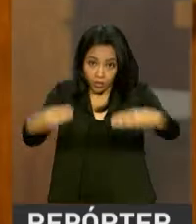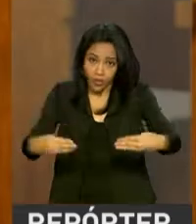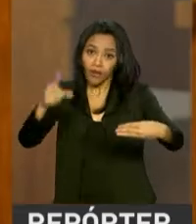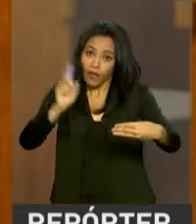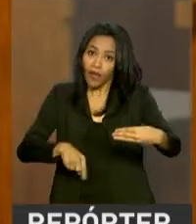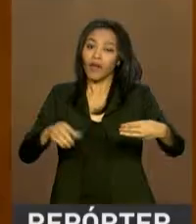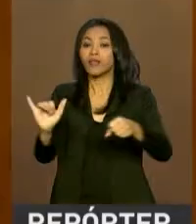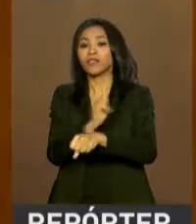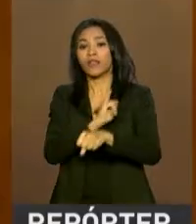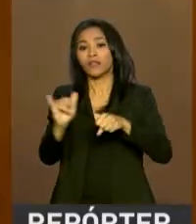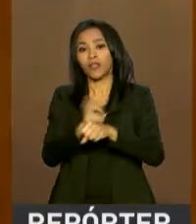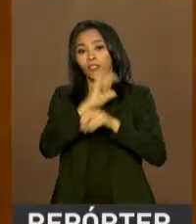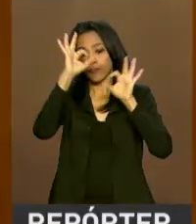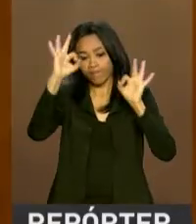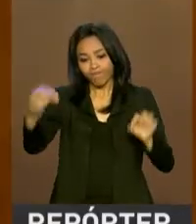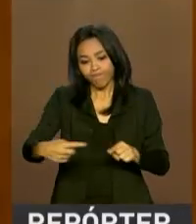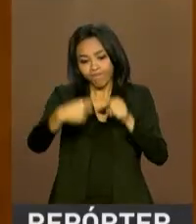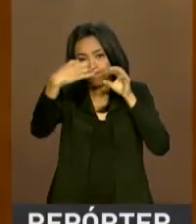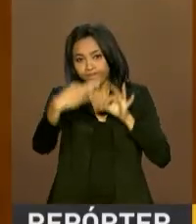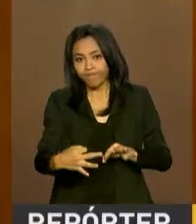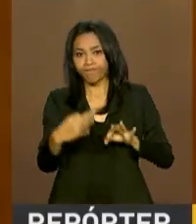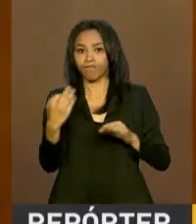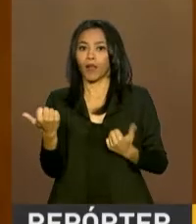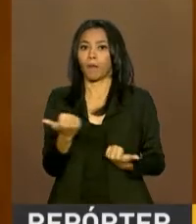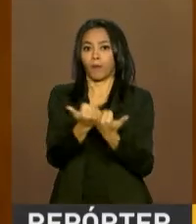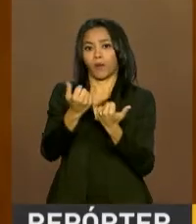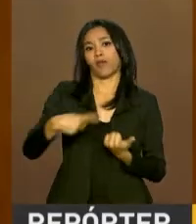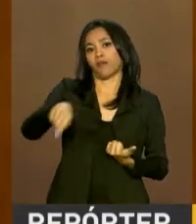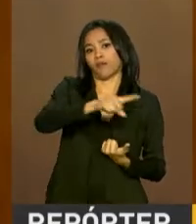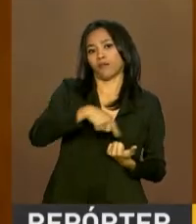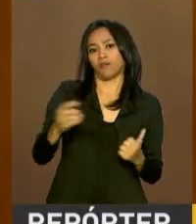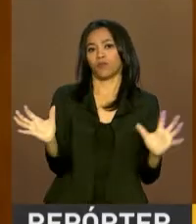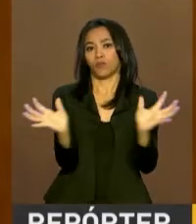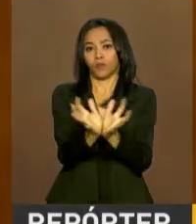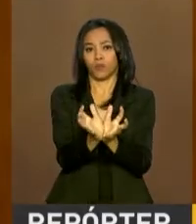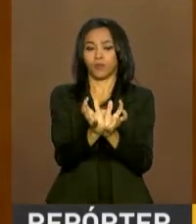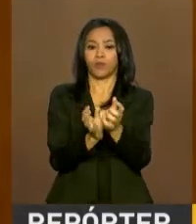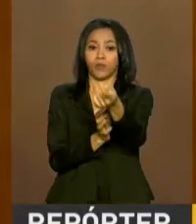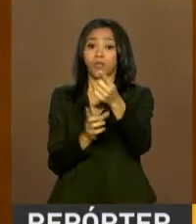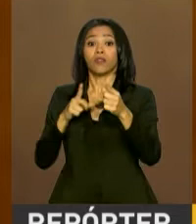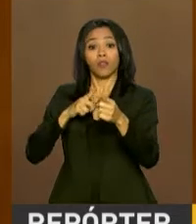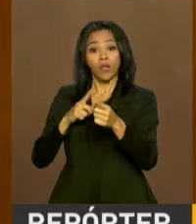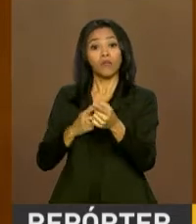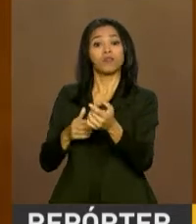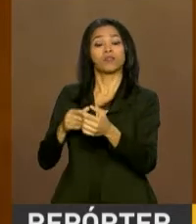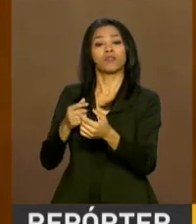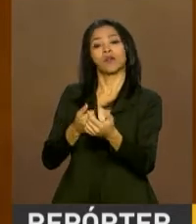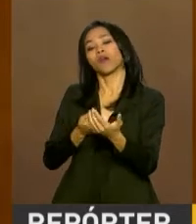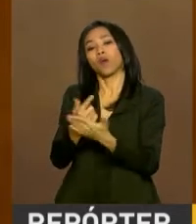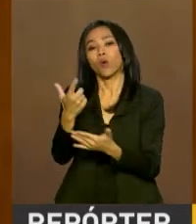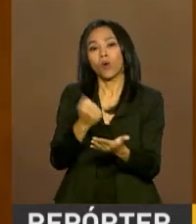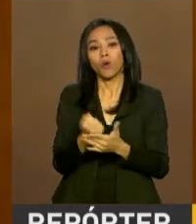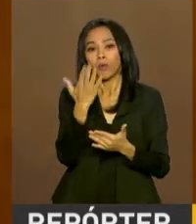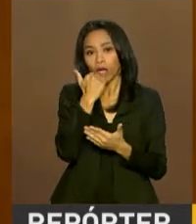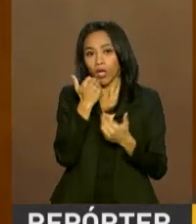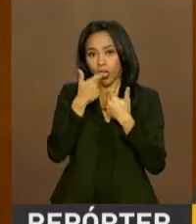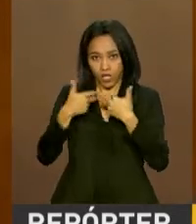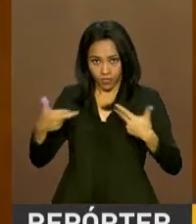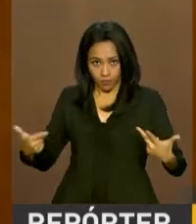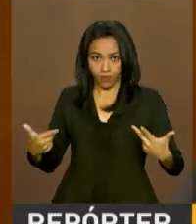esses grupos nós temos o programa de aquisição de alimentos voltados para os produtos do